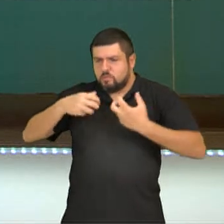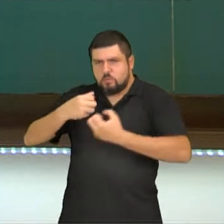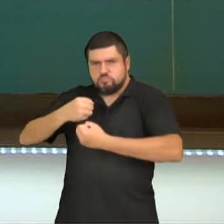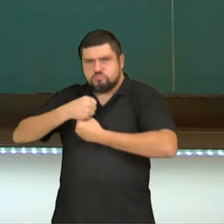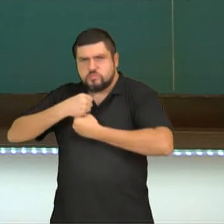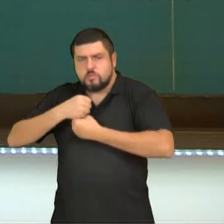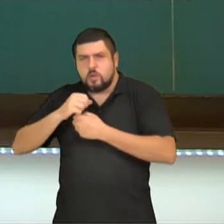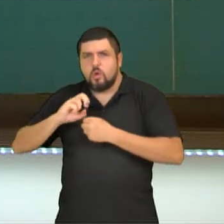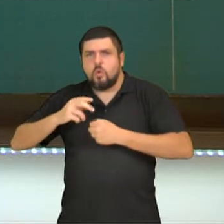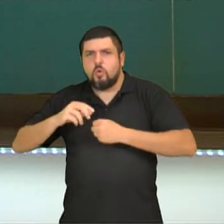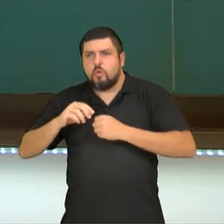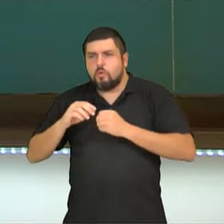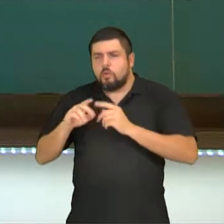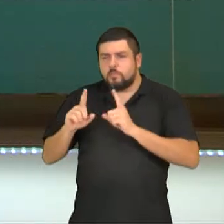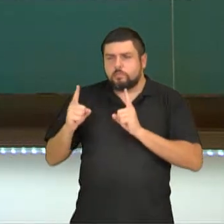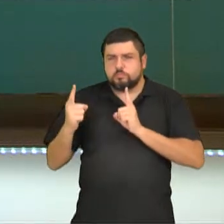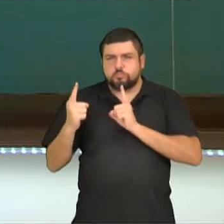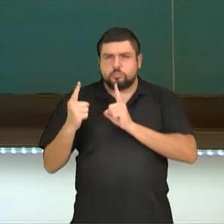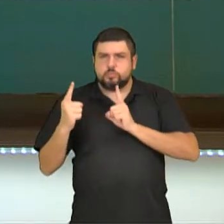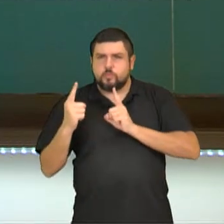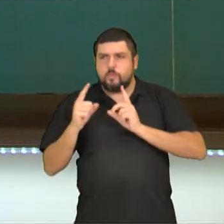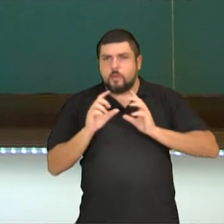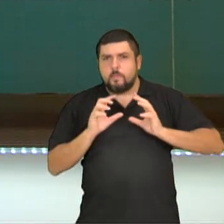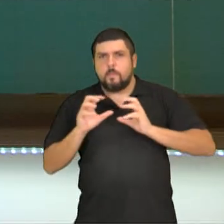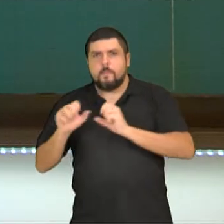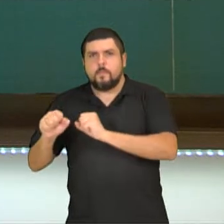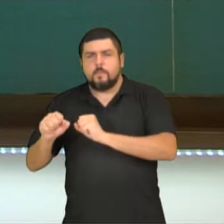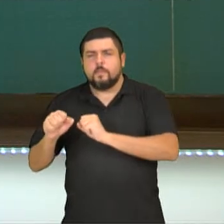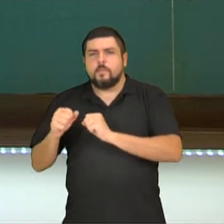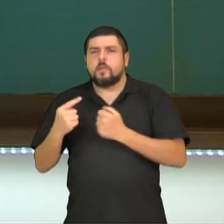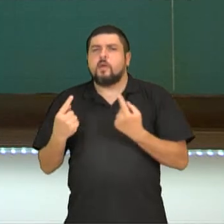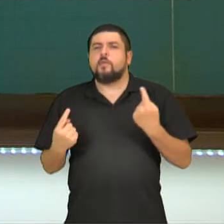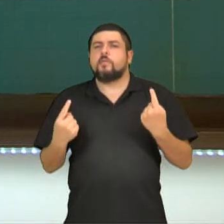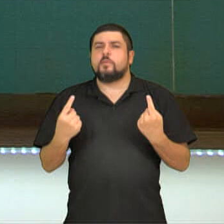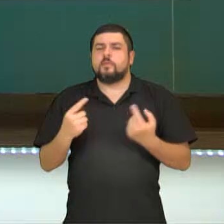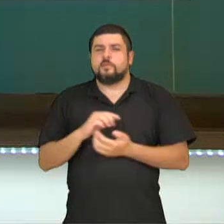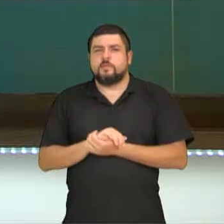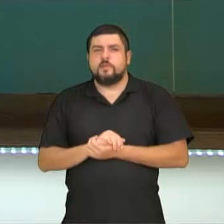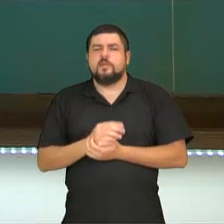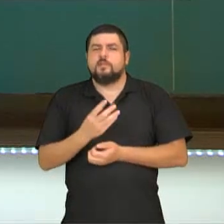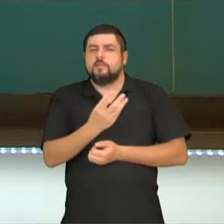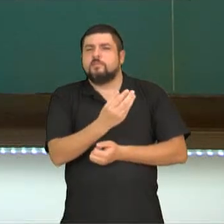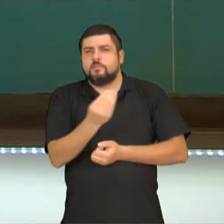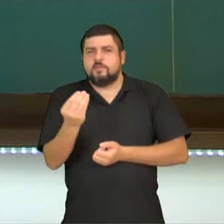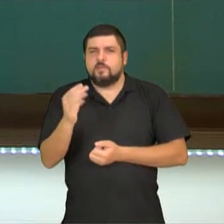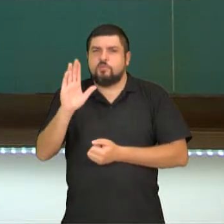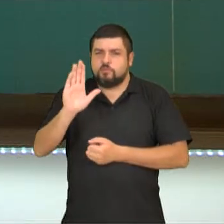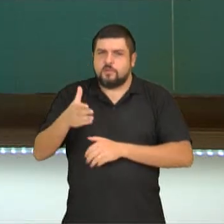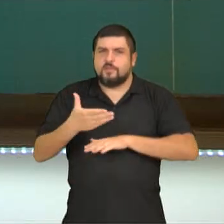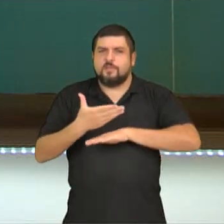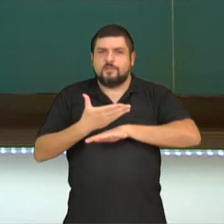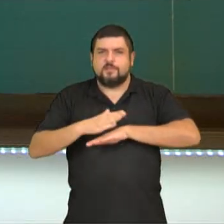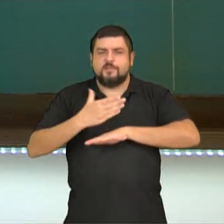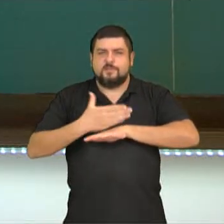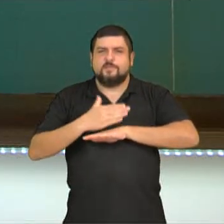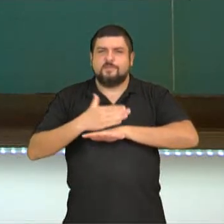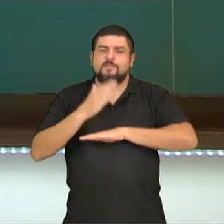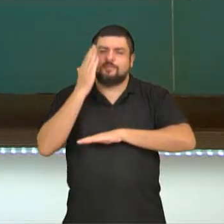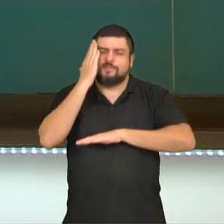mais afastadas um pouquinho? E quais delas? Eu sei que muitos já devem praticar, né? Devem fazer a luta